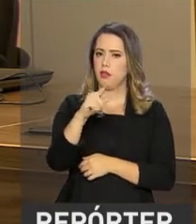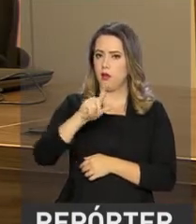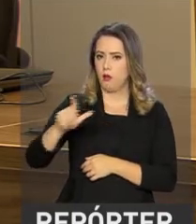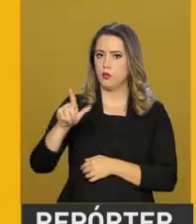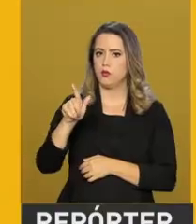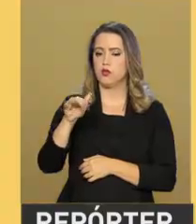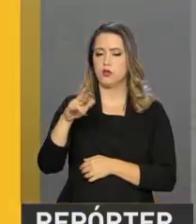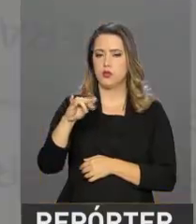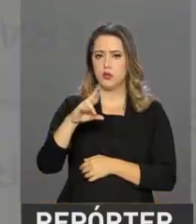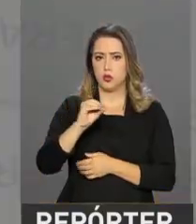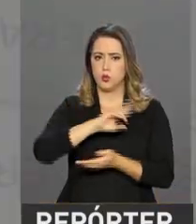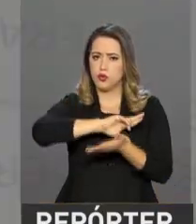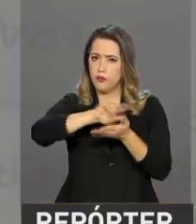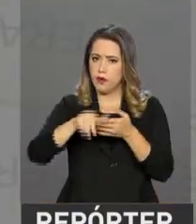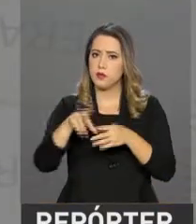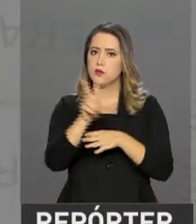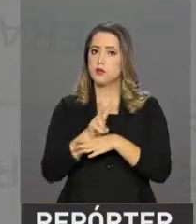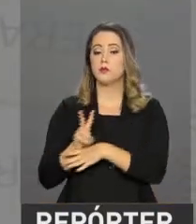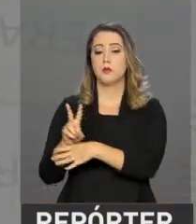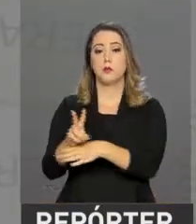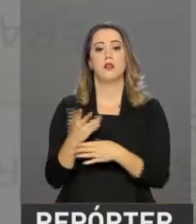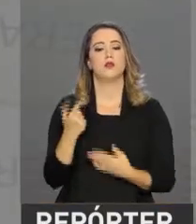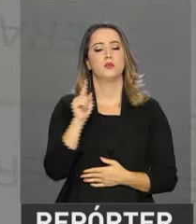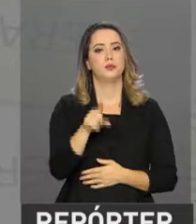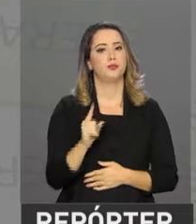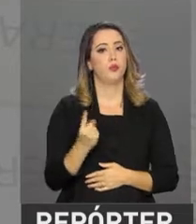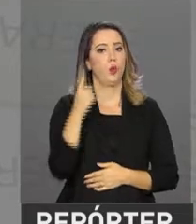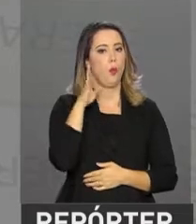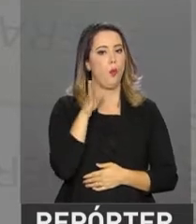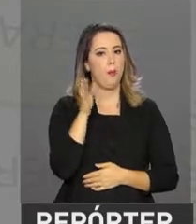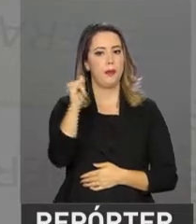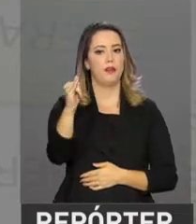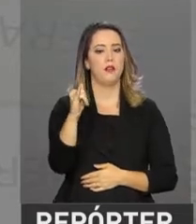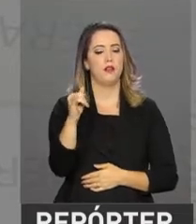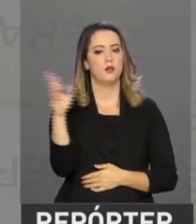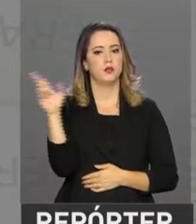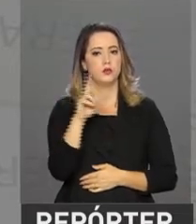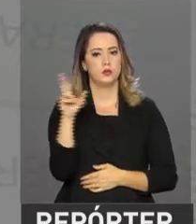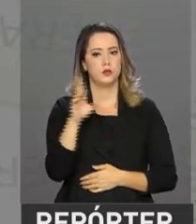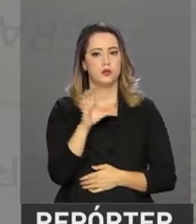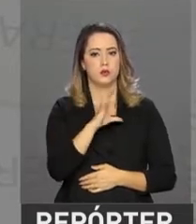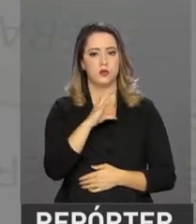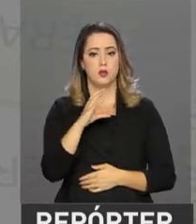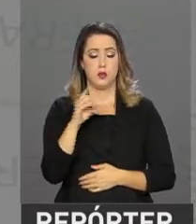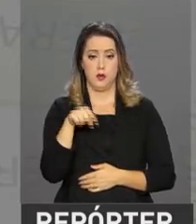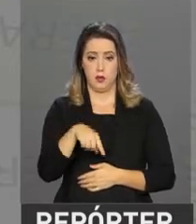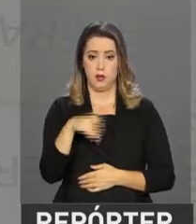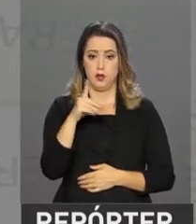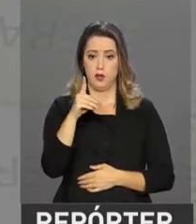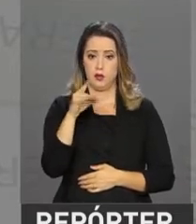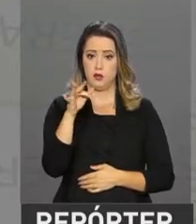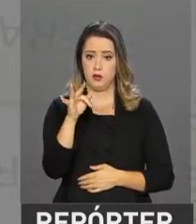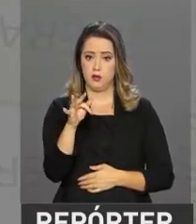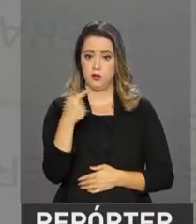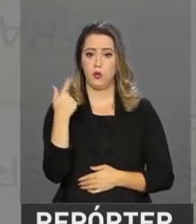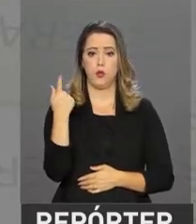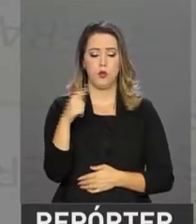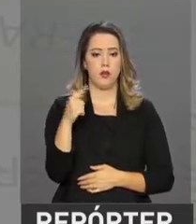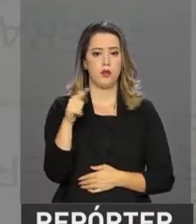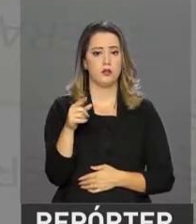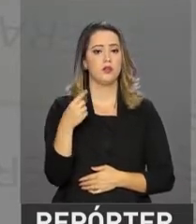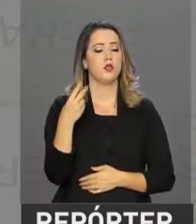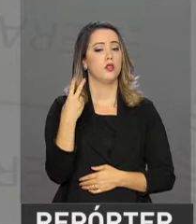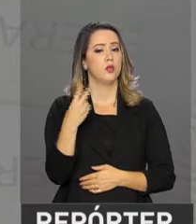financiamentos serão destinados 1 bilhão e oitocentos milhões de reais para o distrito federal goiás vai